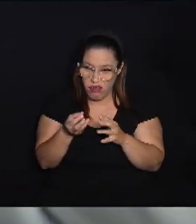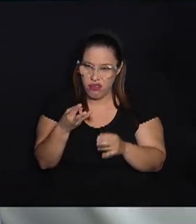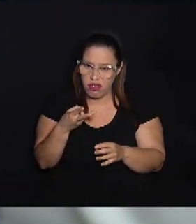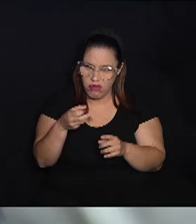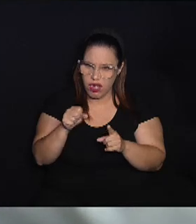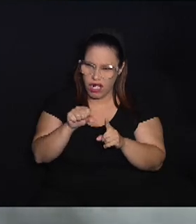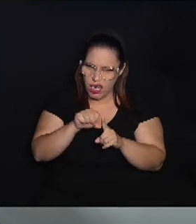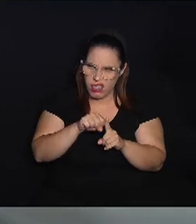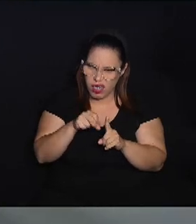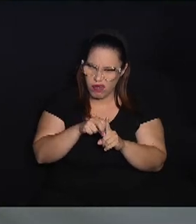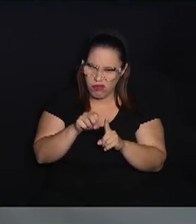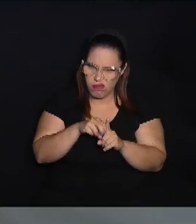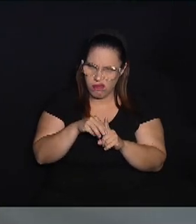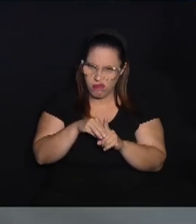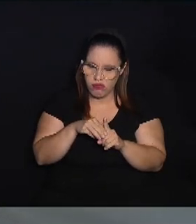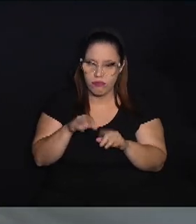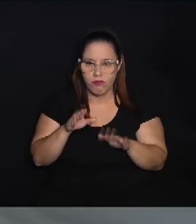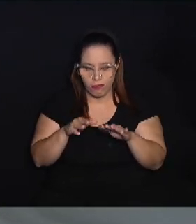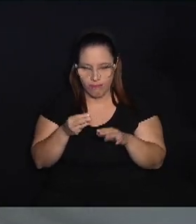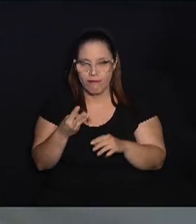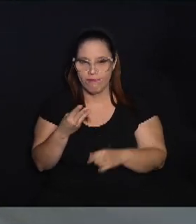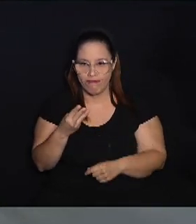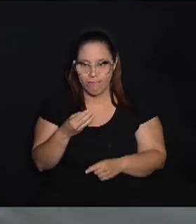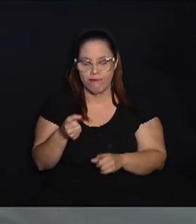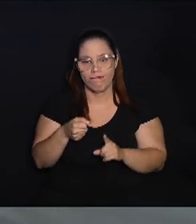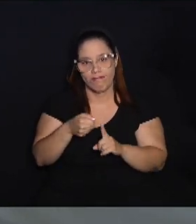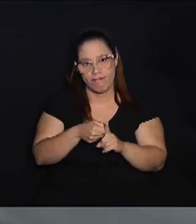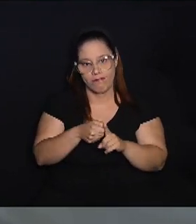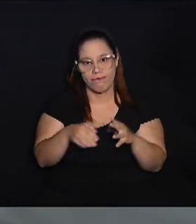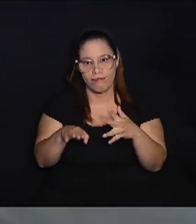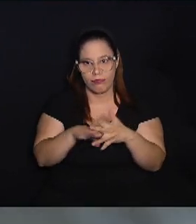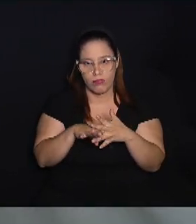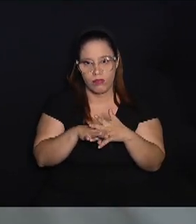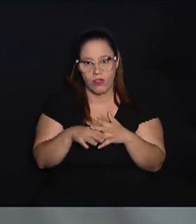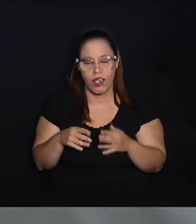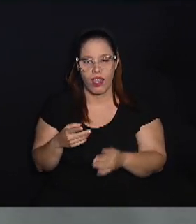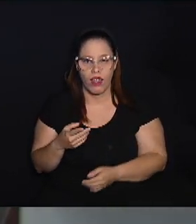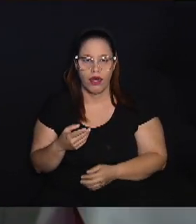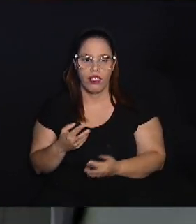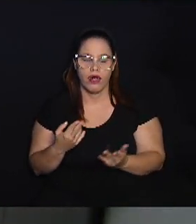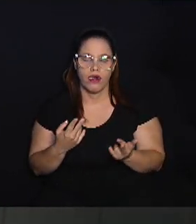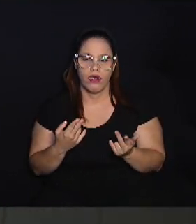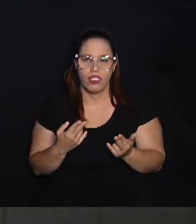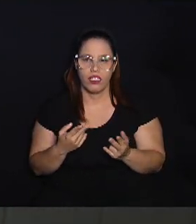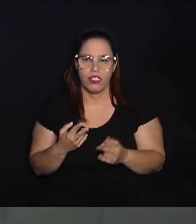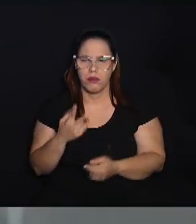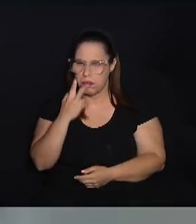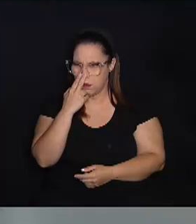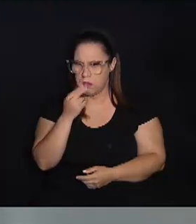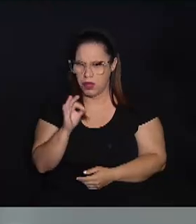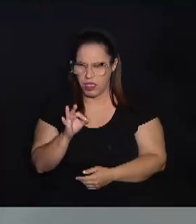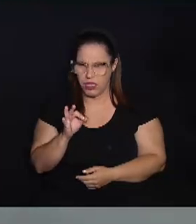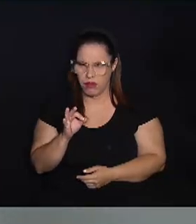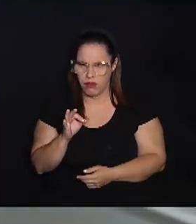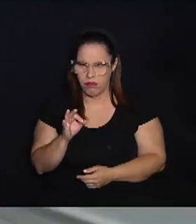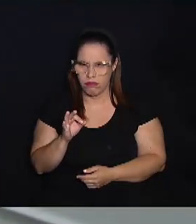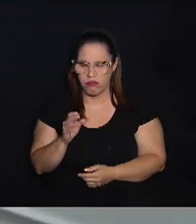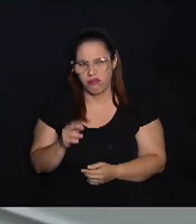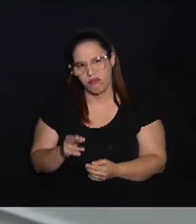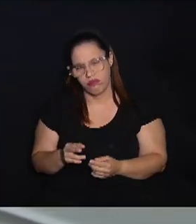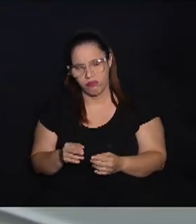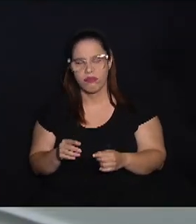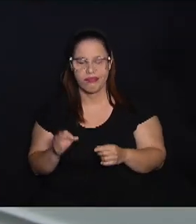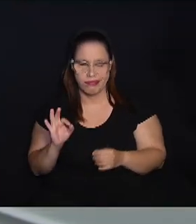tem que esperar pelo menos 3 meses. É a mesma vacina para a primeira e para a segunda dose? Como que é isso? Sim, é a mesma composição, é a